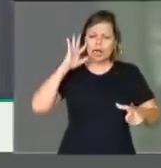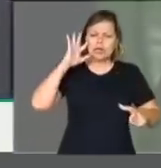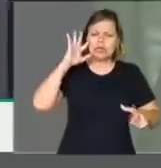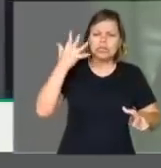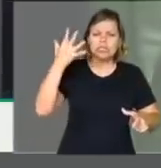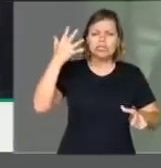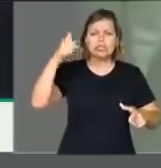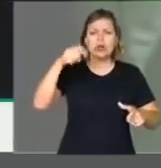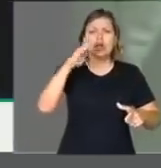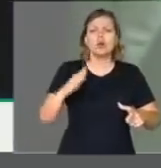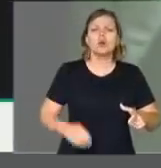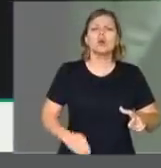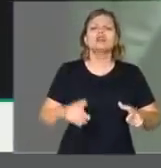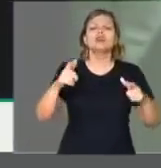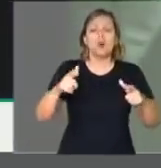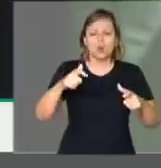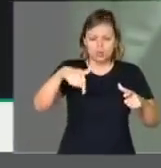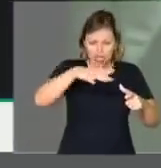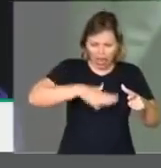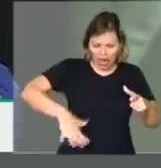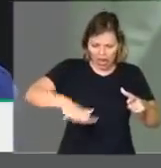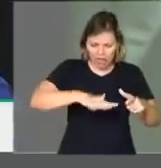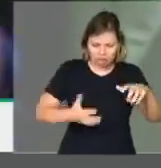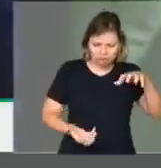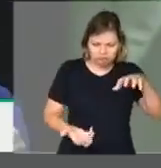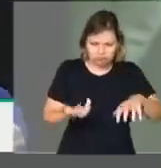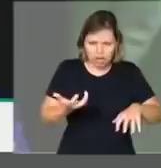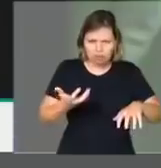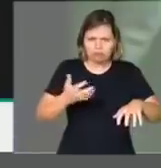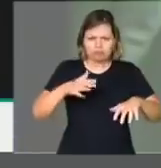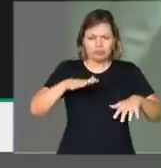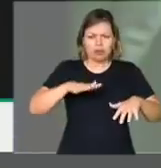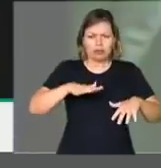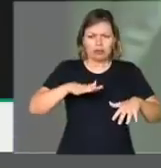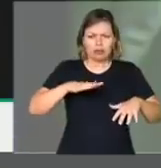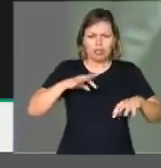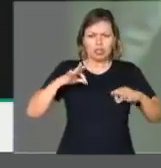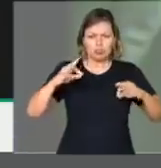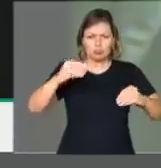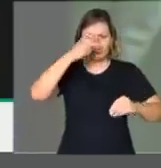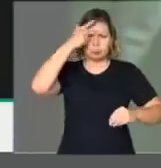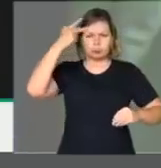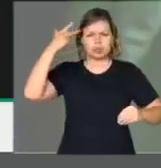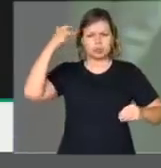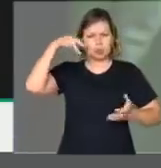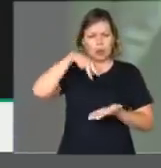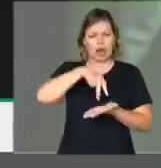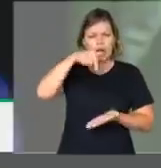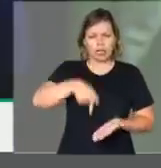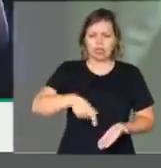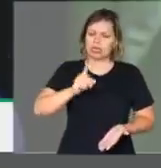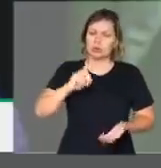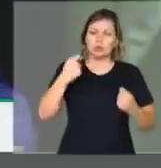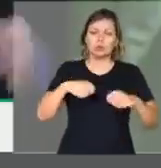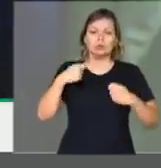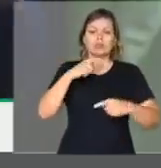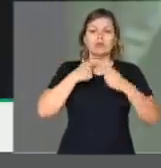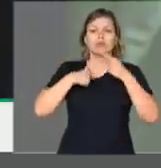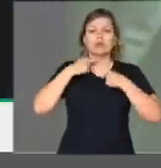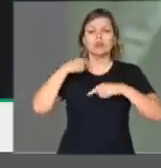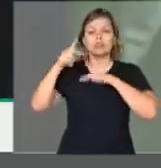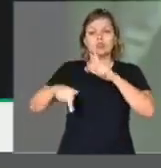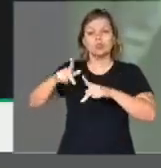gabinetes engravatados. O centro de decisão tem que ser a praça pública, a vontade popular.